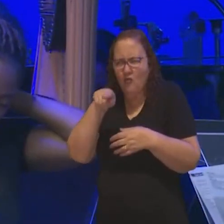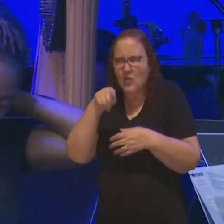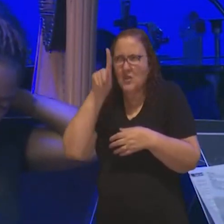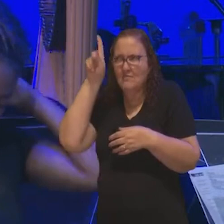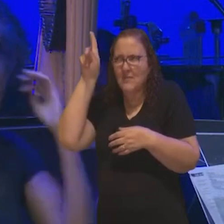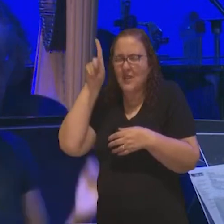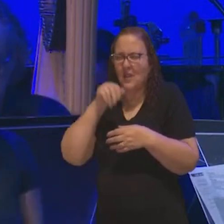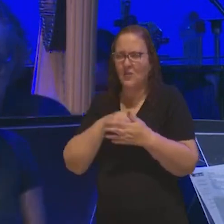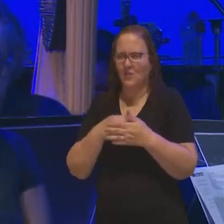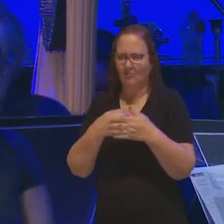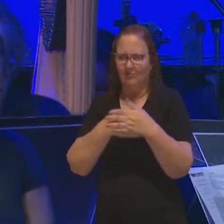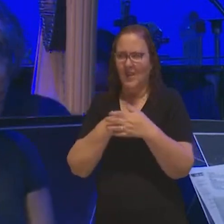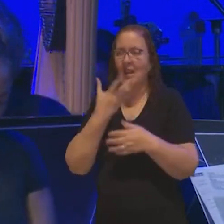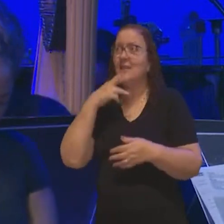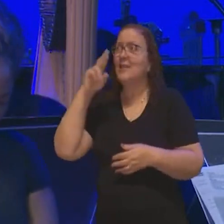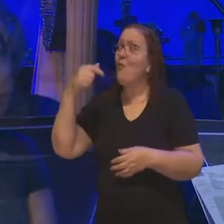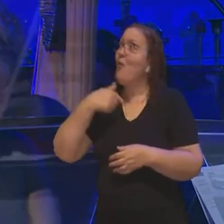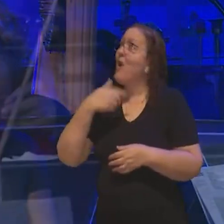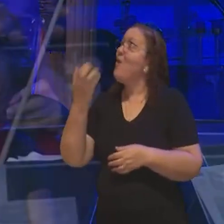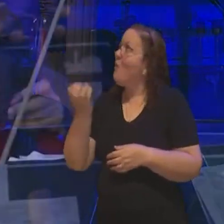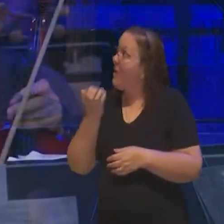Fale isso no seu coração: Senhor, eu quero